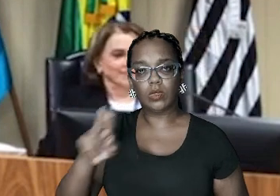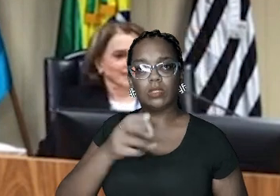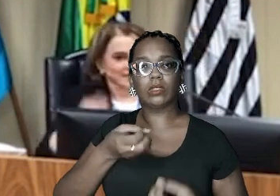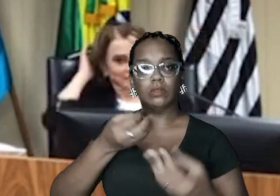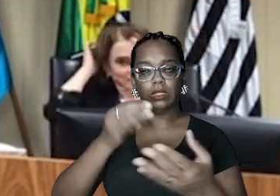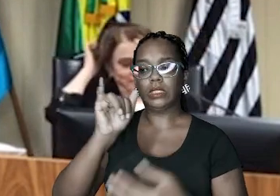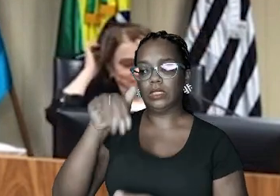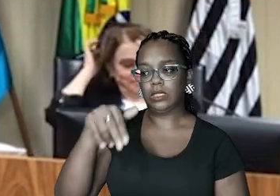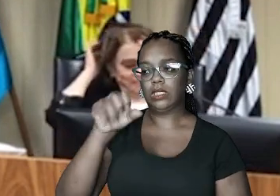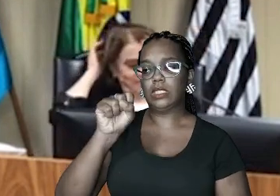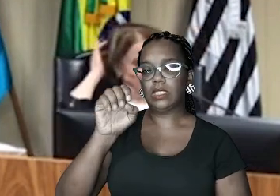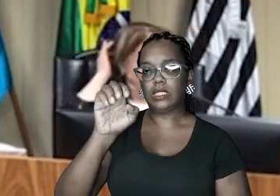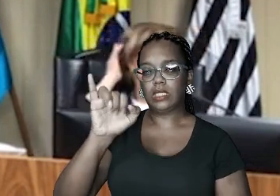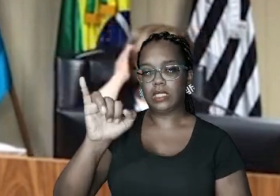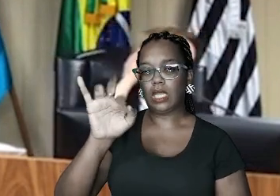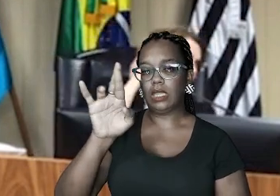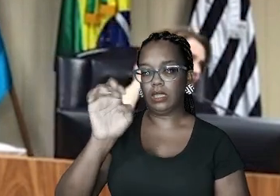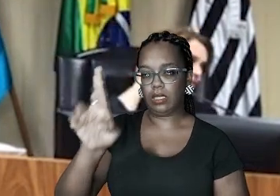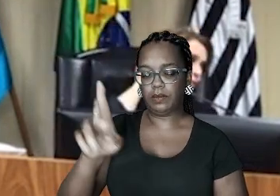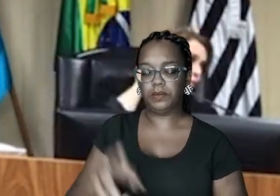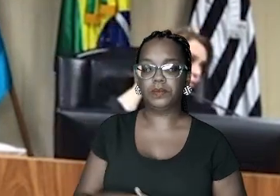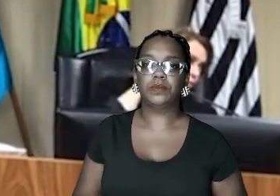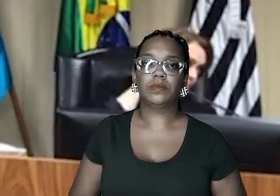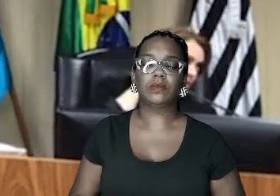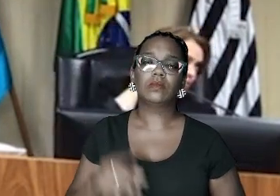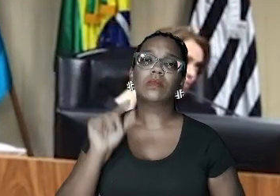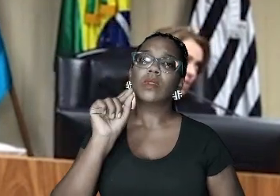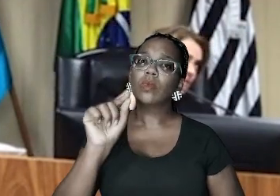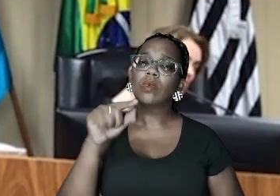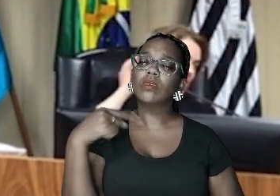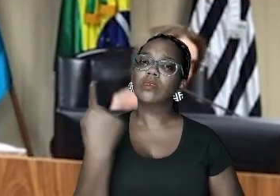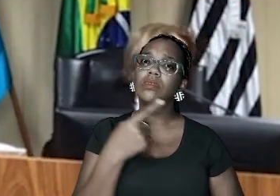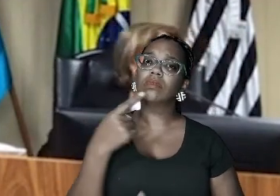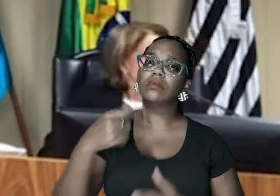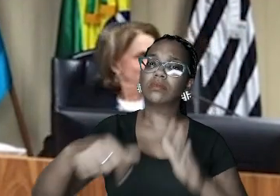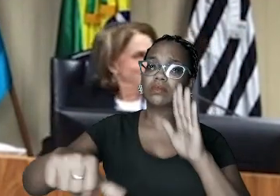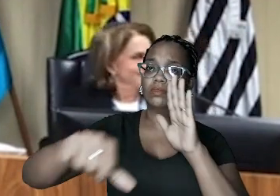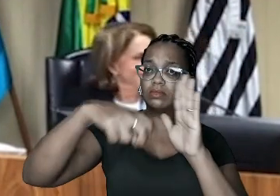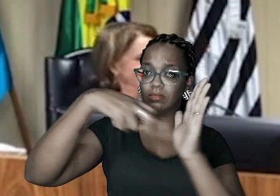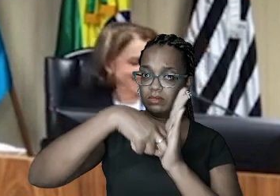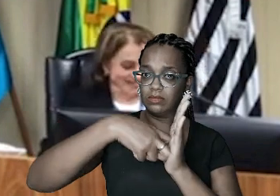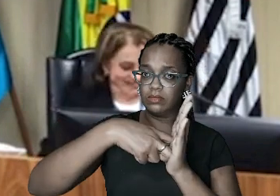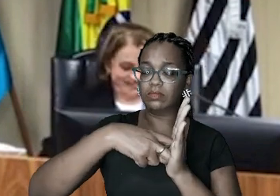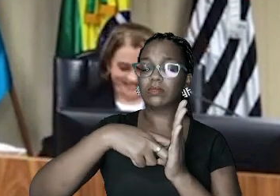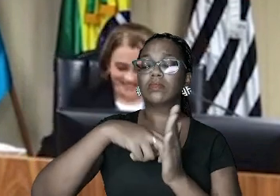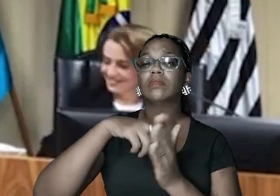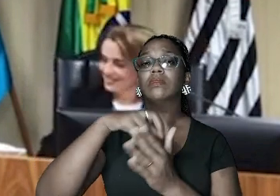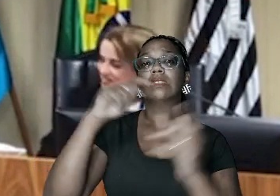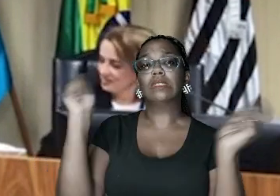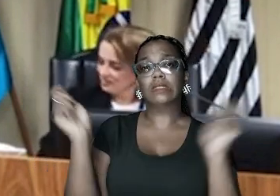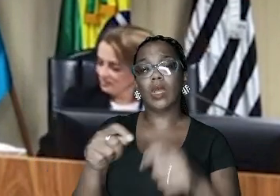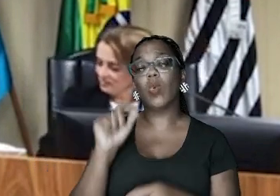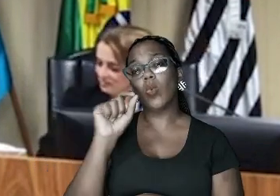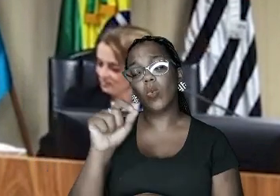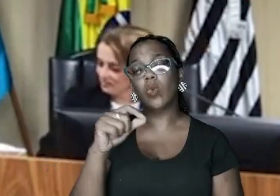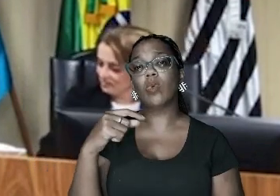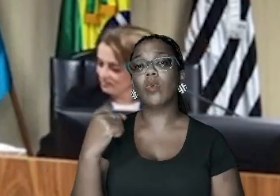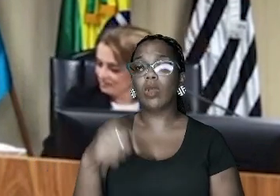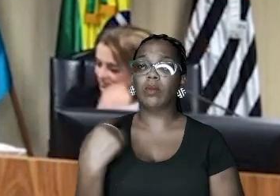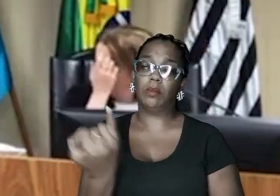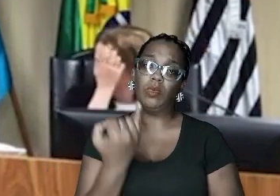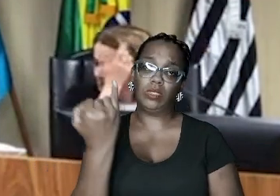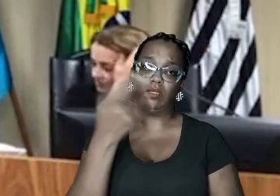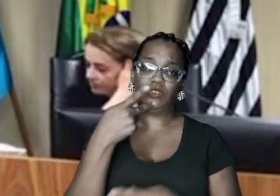trading eu acho que do ponto de vista penal essa esse rol serve apenas Então somente é importante que se diga